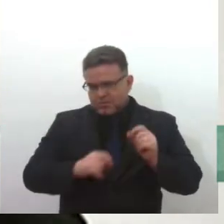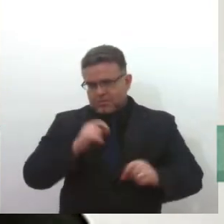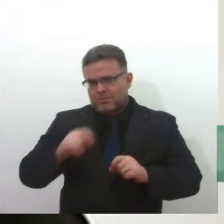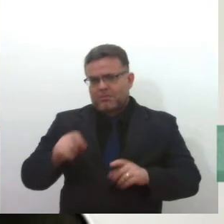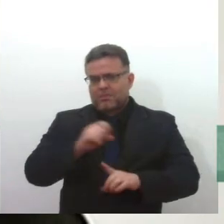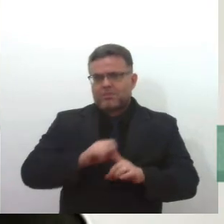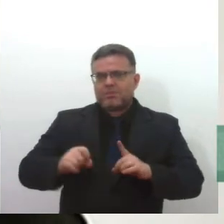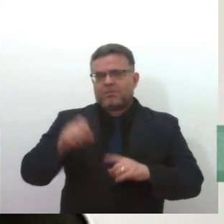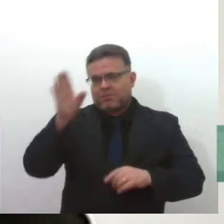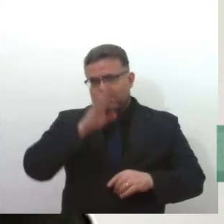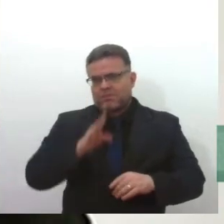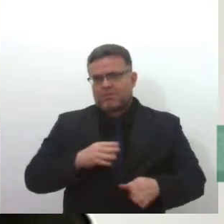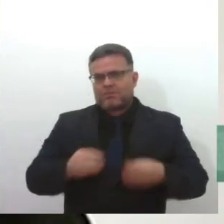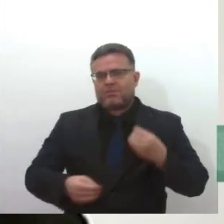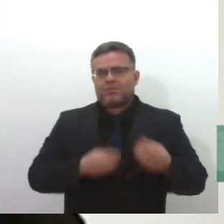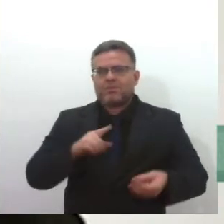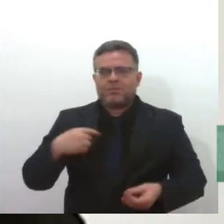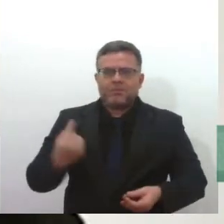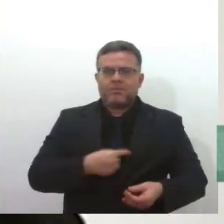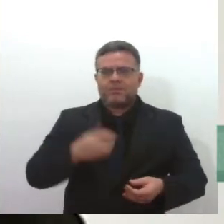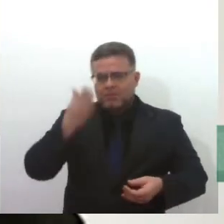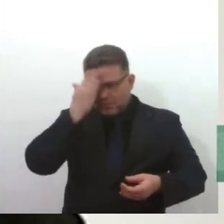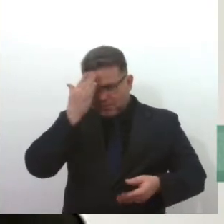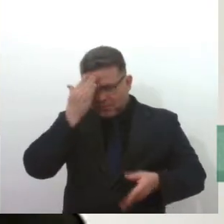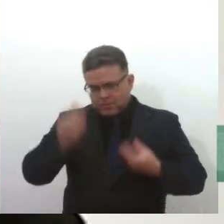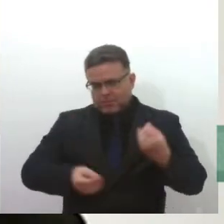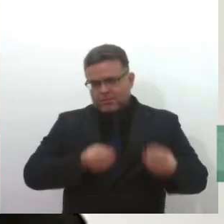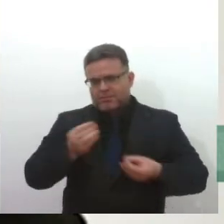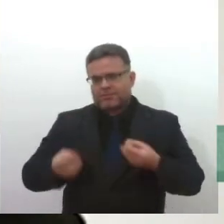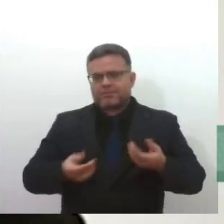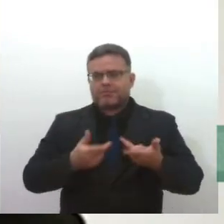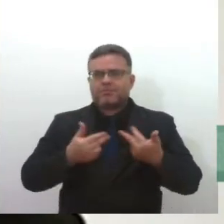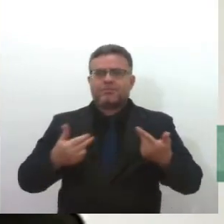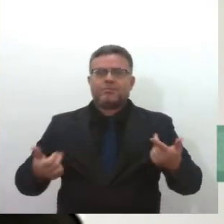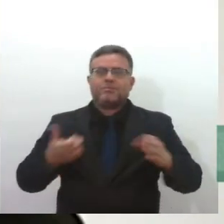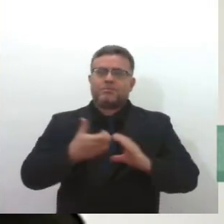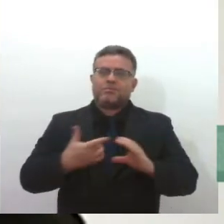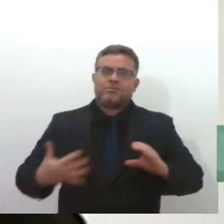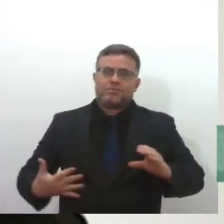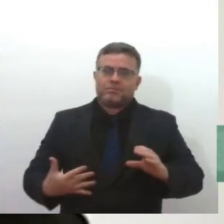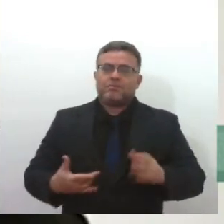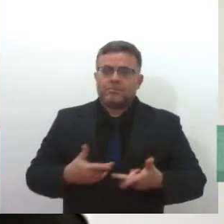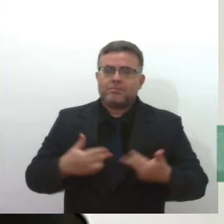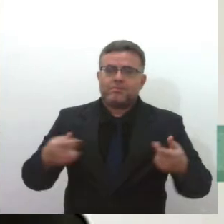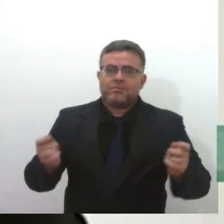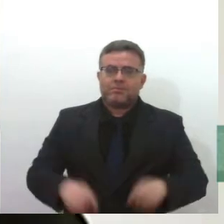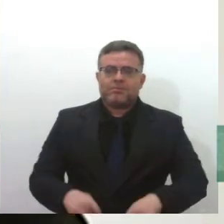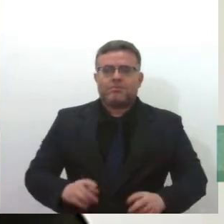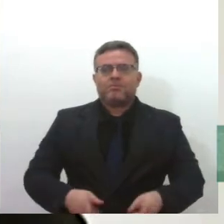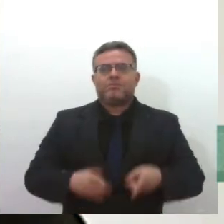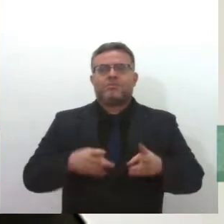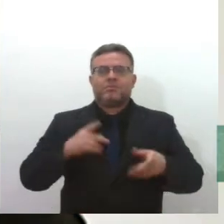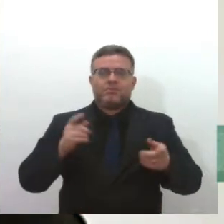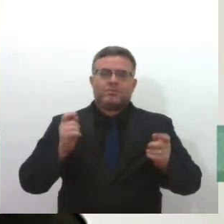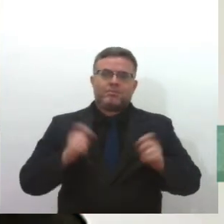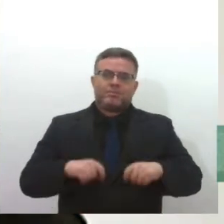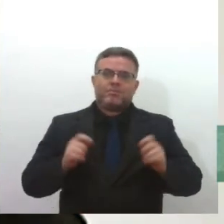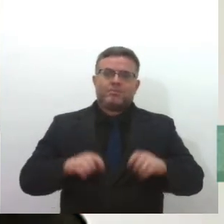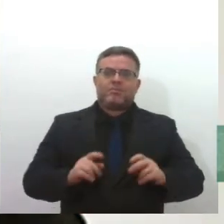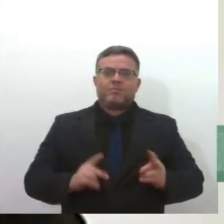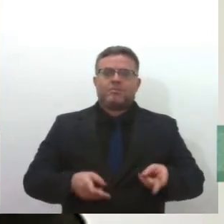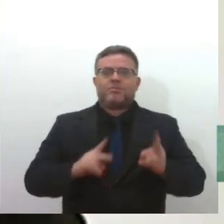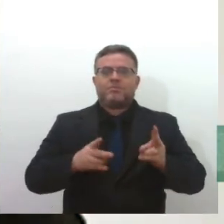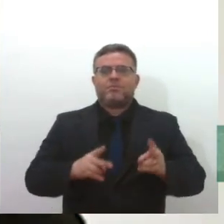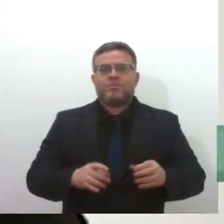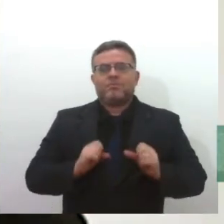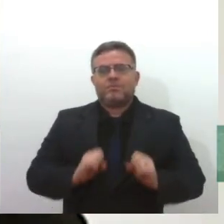brasileira, para que nós entendamos o caráter diferenciado desses tipos penais e que a gente possa, nós possamos